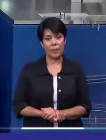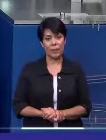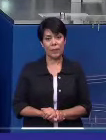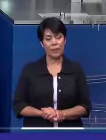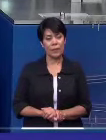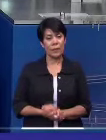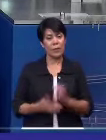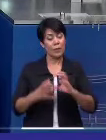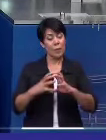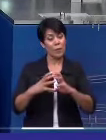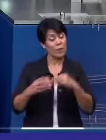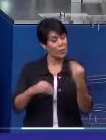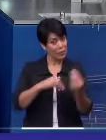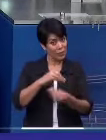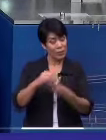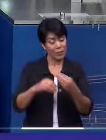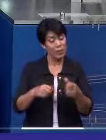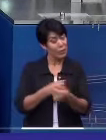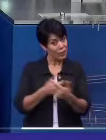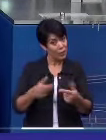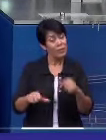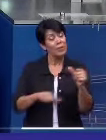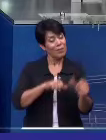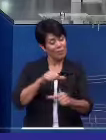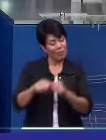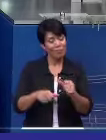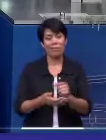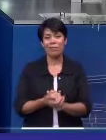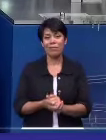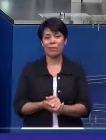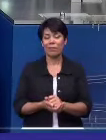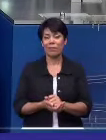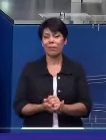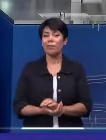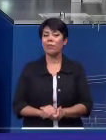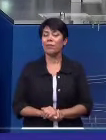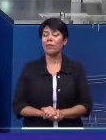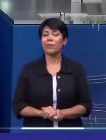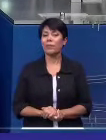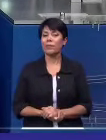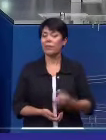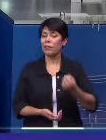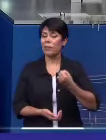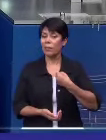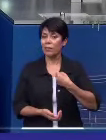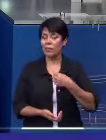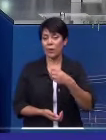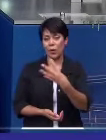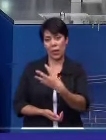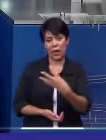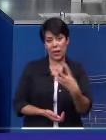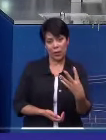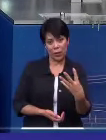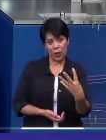Globo girando, sua sorte girando. Esse é o sorteio da Quina. Número 44.